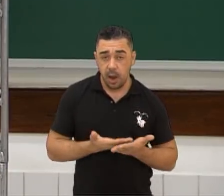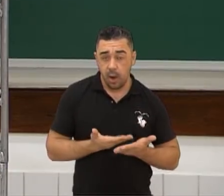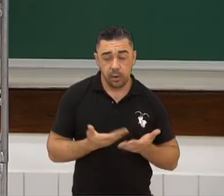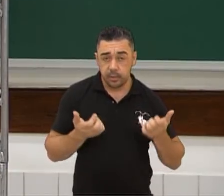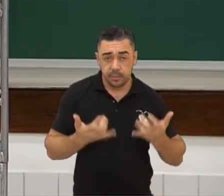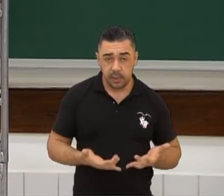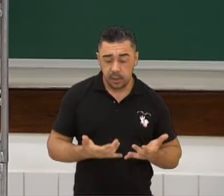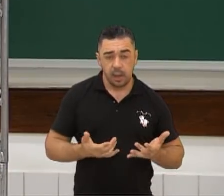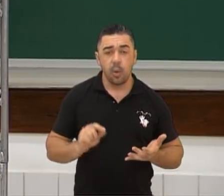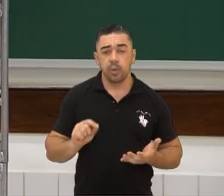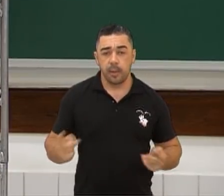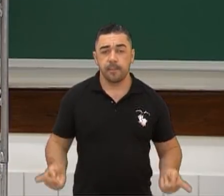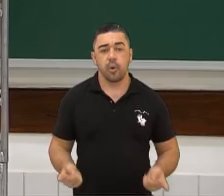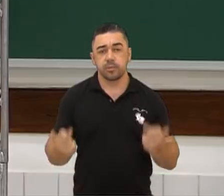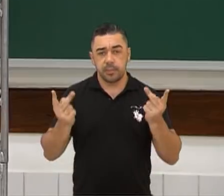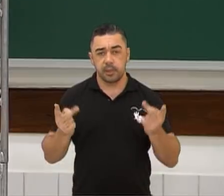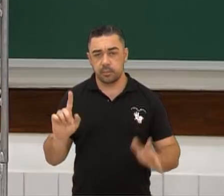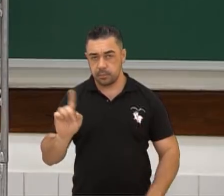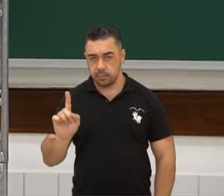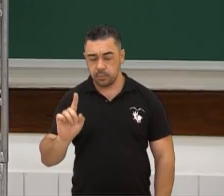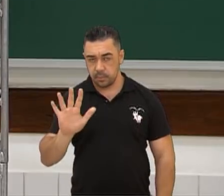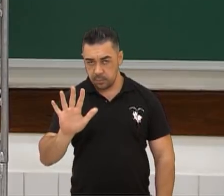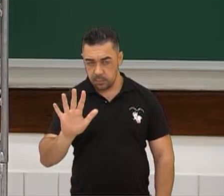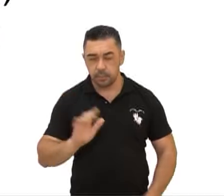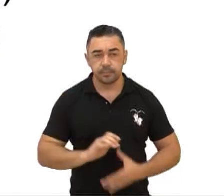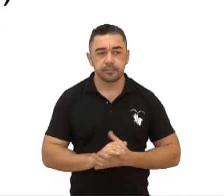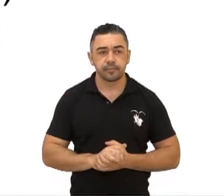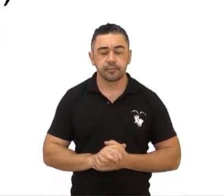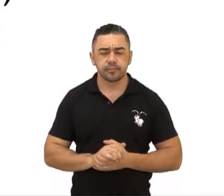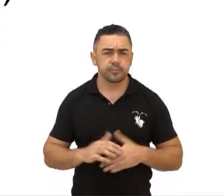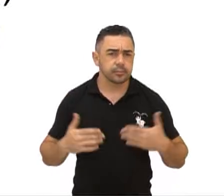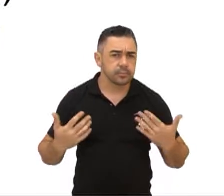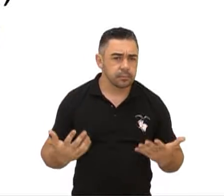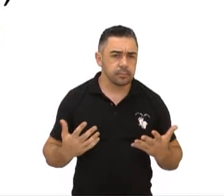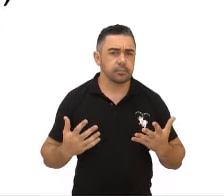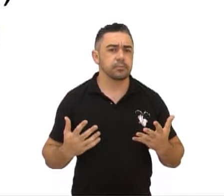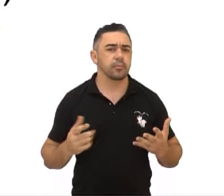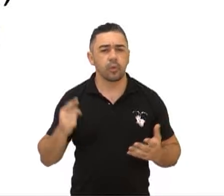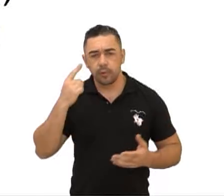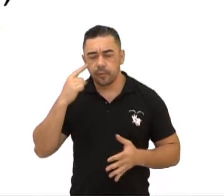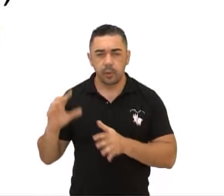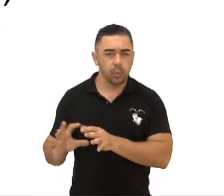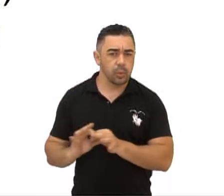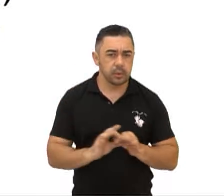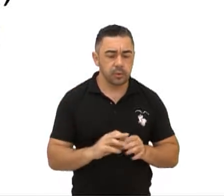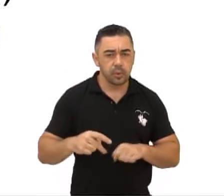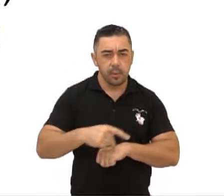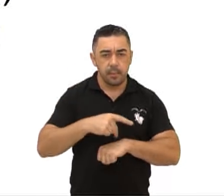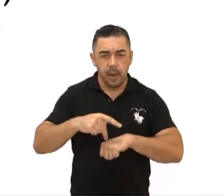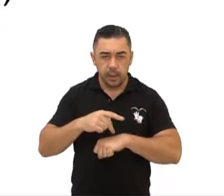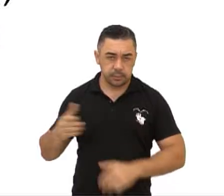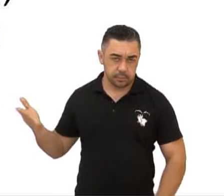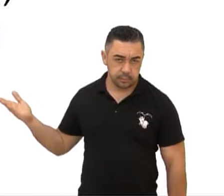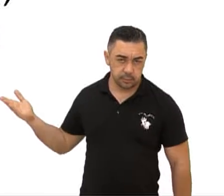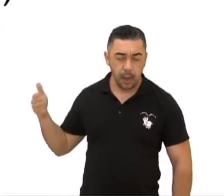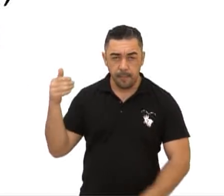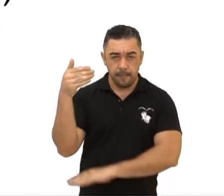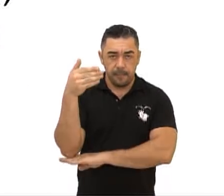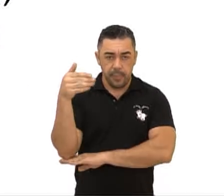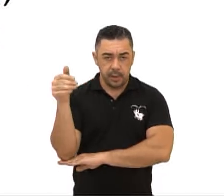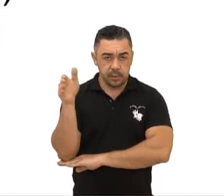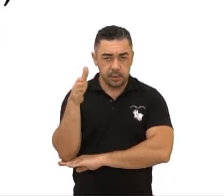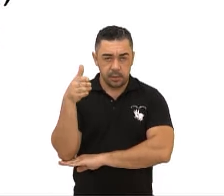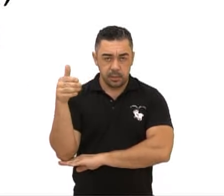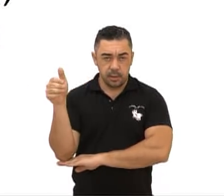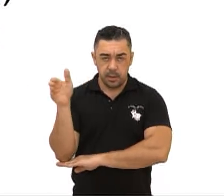sobre prosperidade. Olha aí. Qual é o contexto que nós vamos falar deste país? Coloquei até a bandeira para você lembrar mais